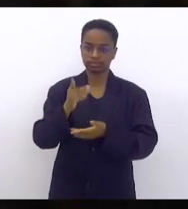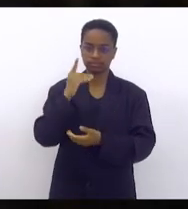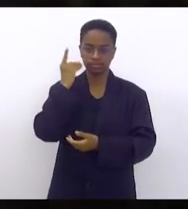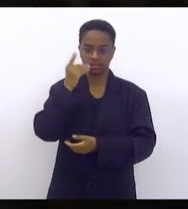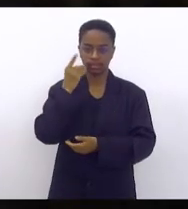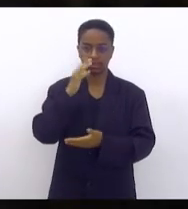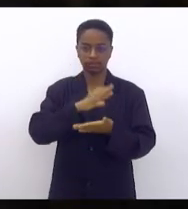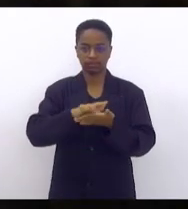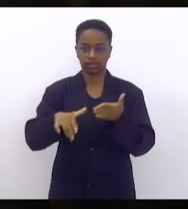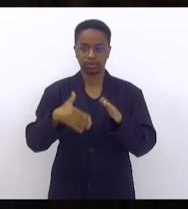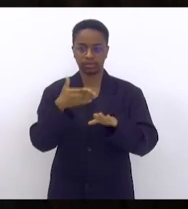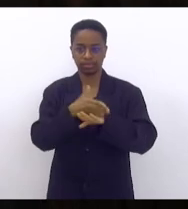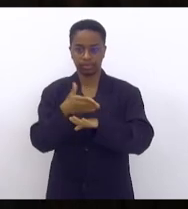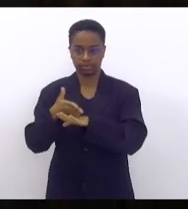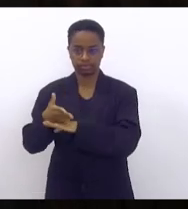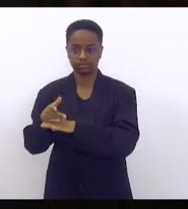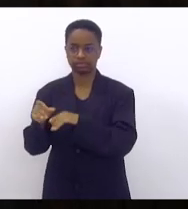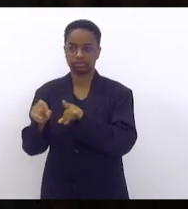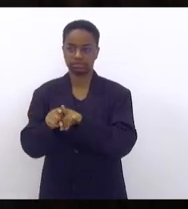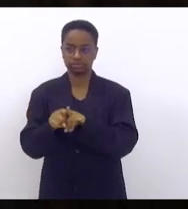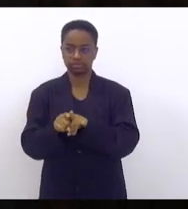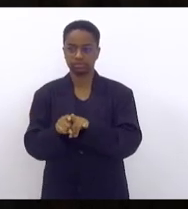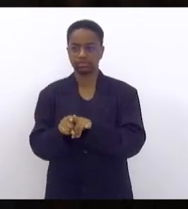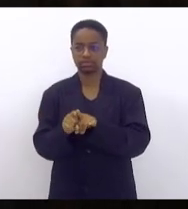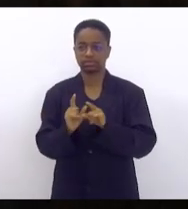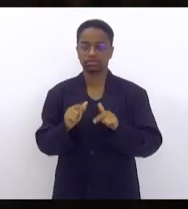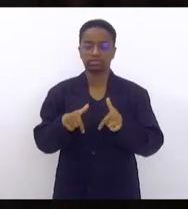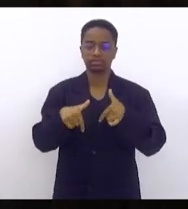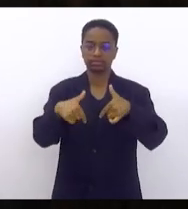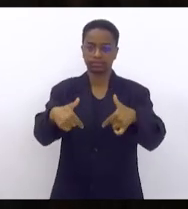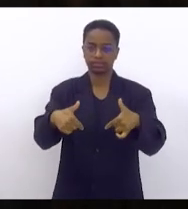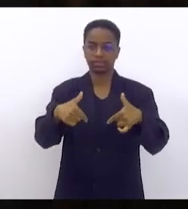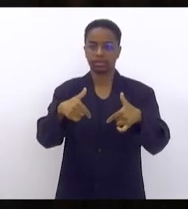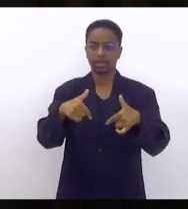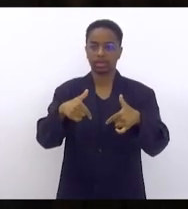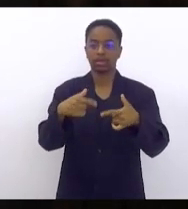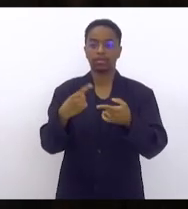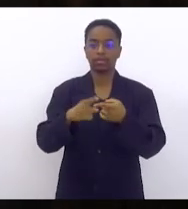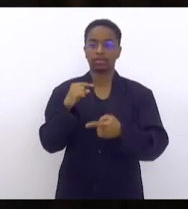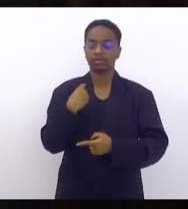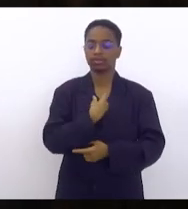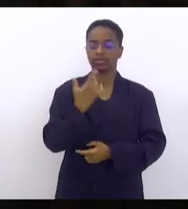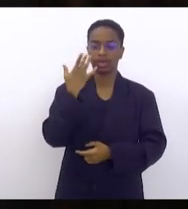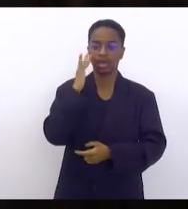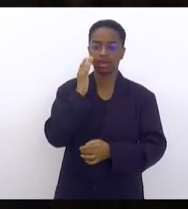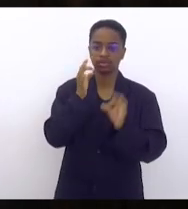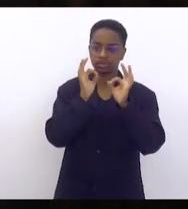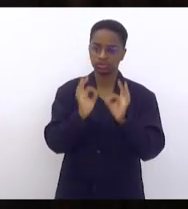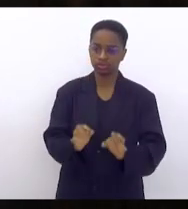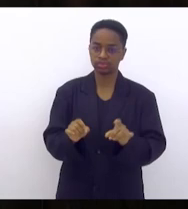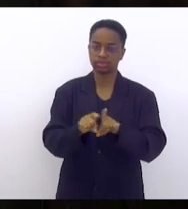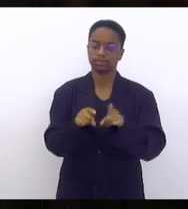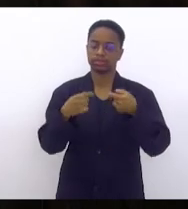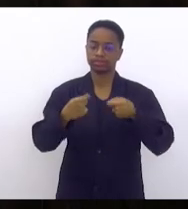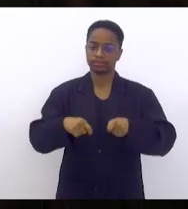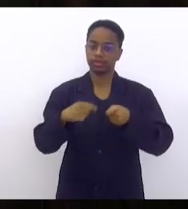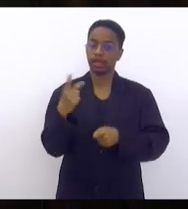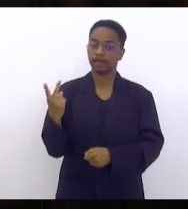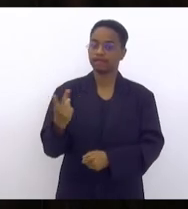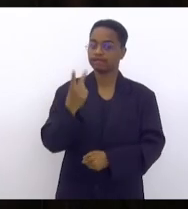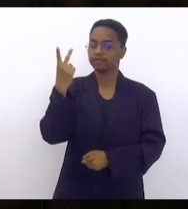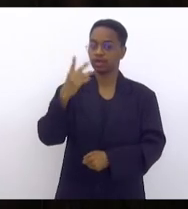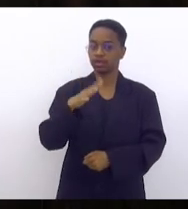deputadas a participar, tomar parte dessa iniciativa que a gente acha muito digna e muito necessária, que é valorizar